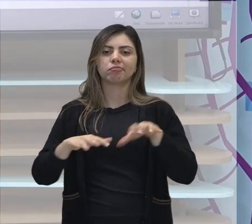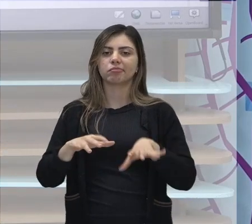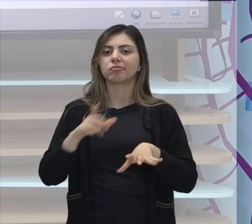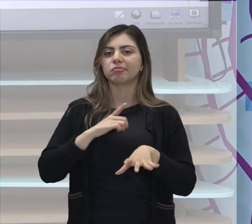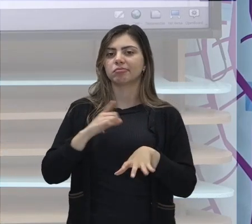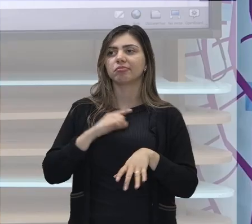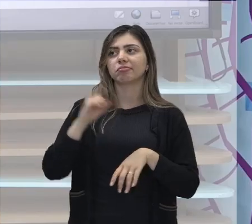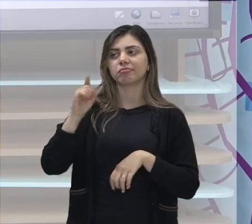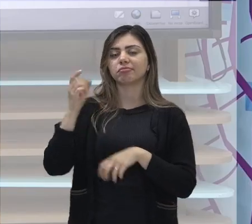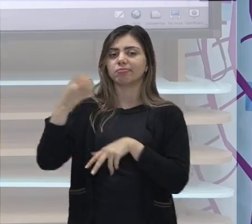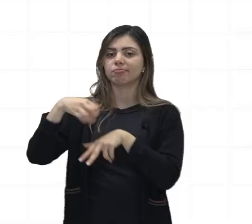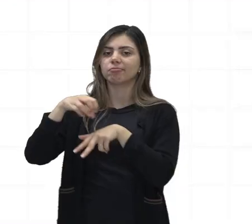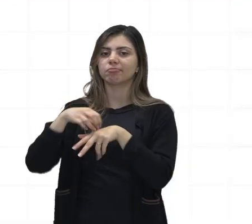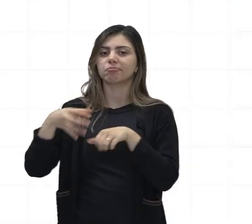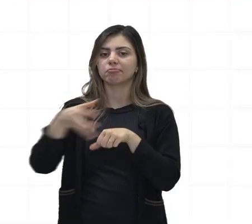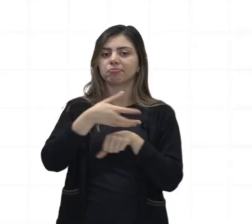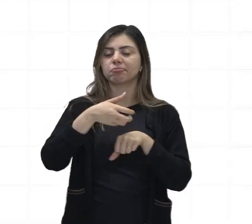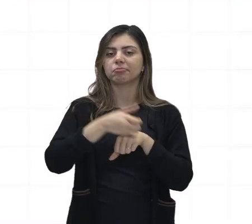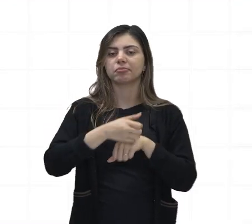iniciativas da colônia portuguesa.